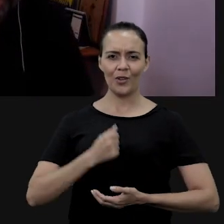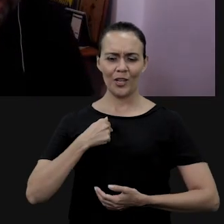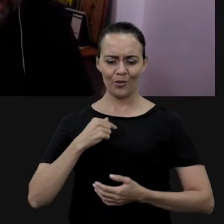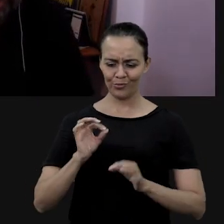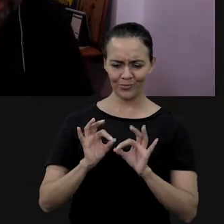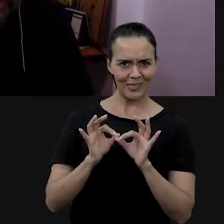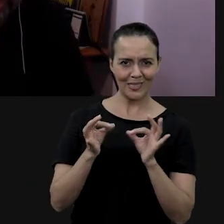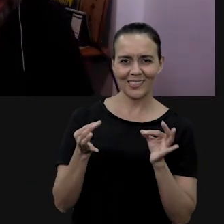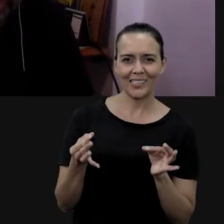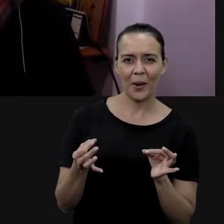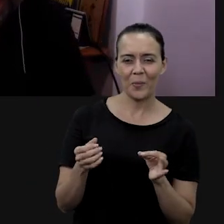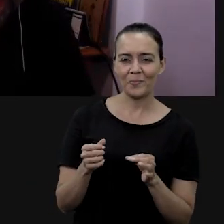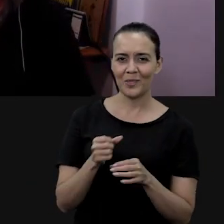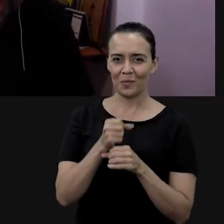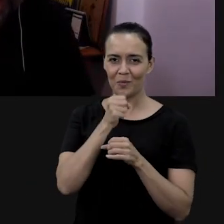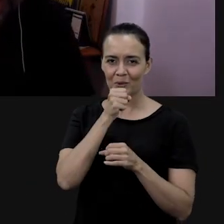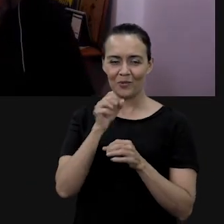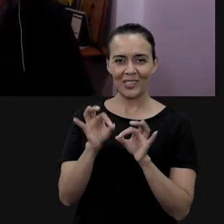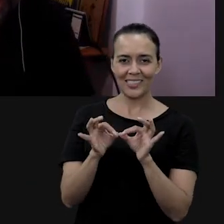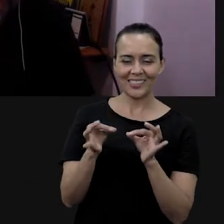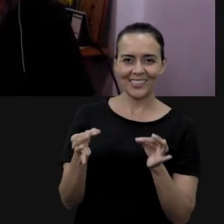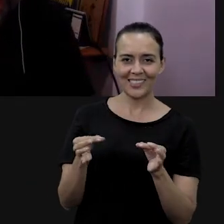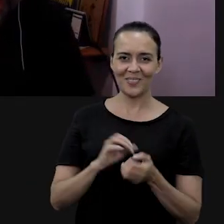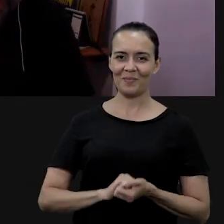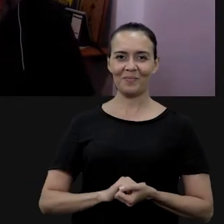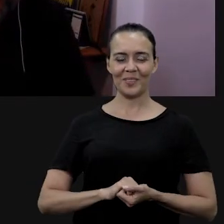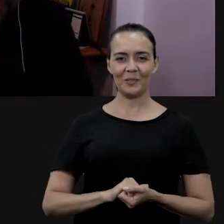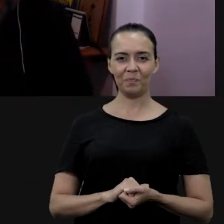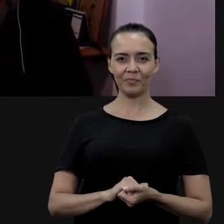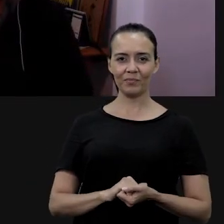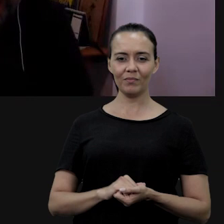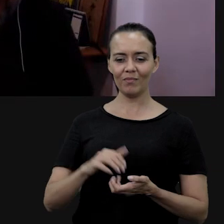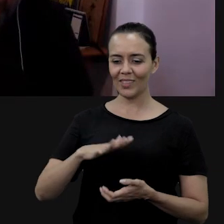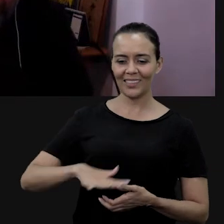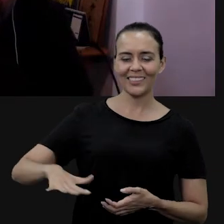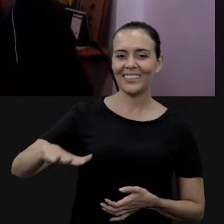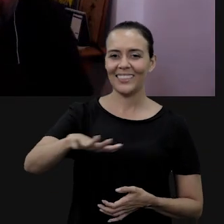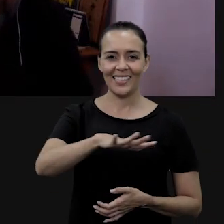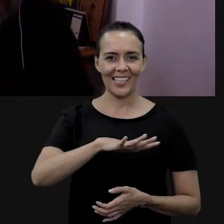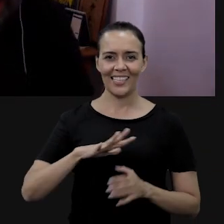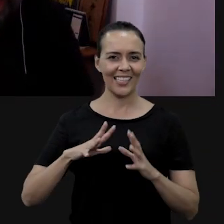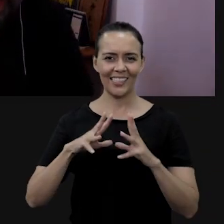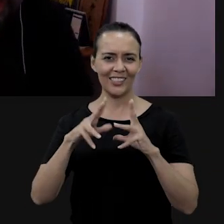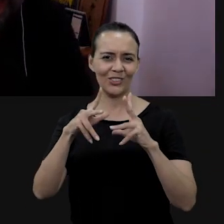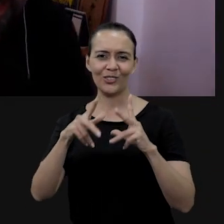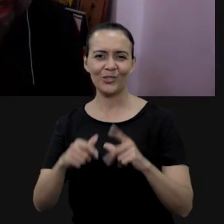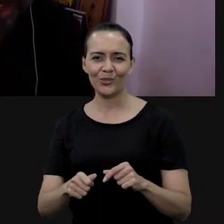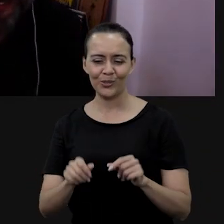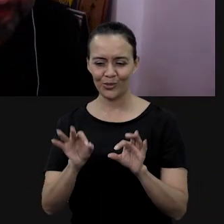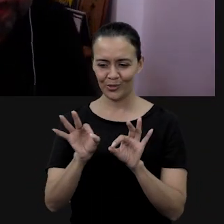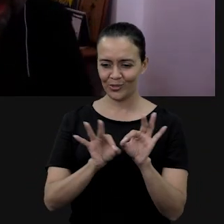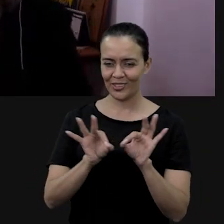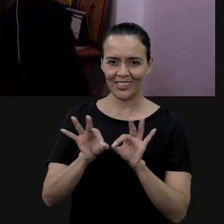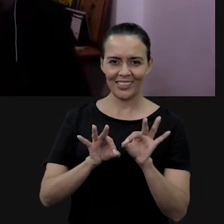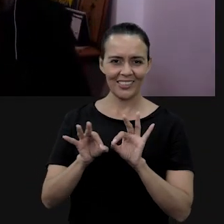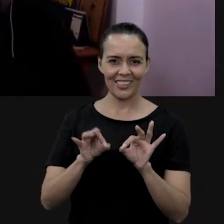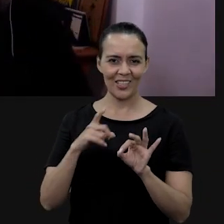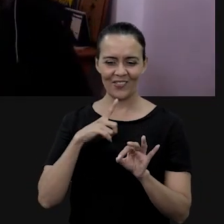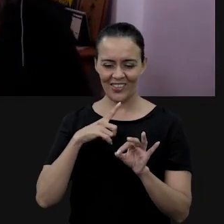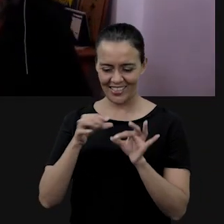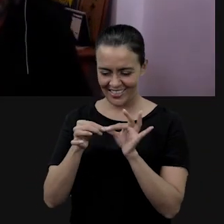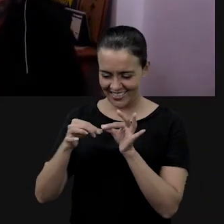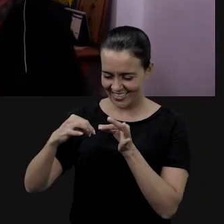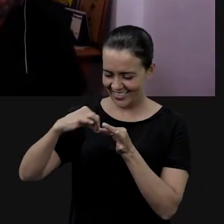com um improvisado aqui também, mas Nada. Aqui, essa área é tudo na fita Gaffer, né, cara? não Tudo é. sempre vai ter Aqui tá.